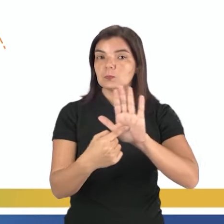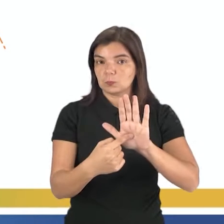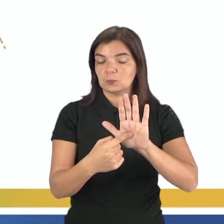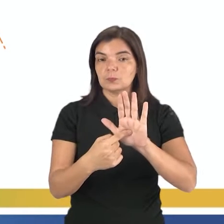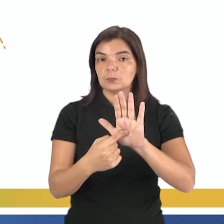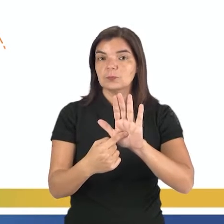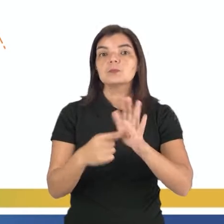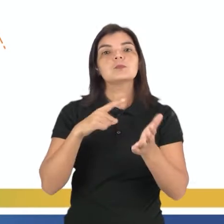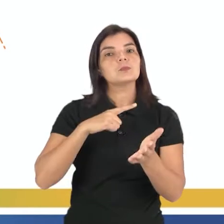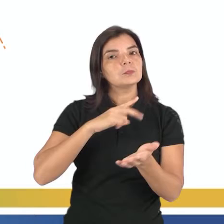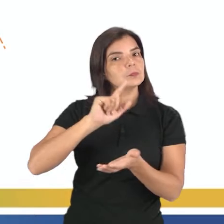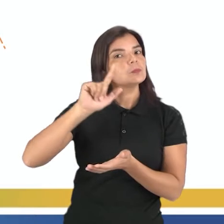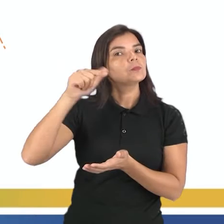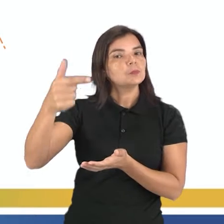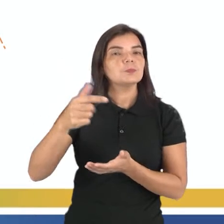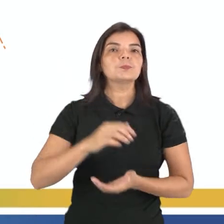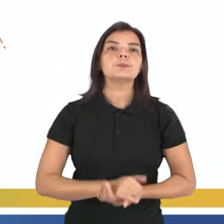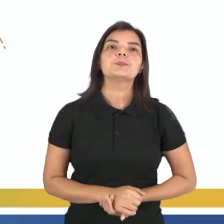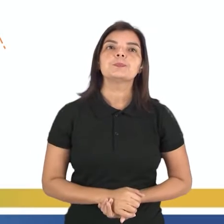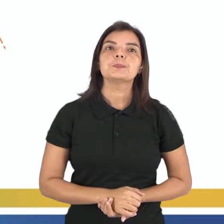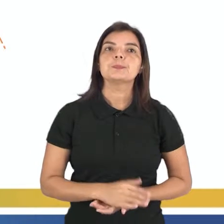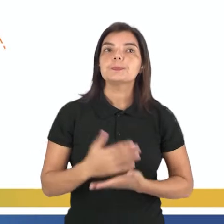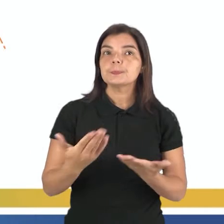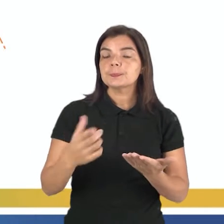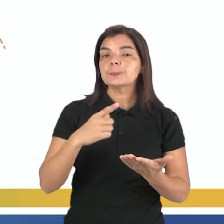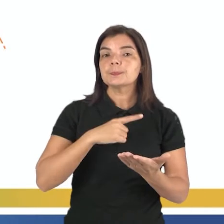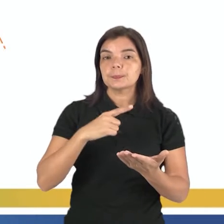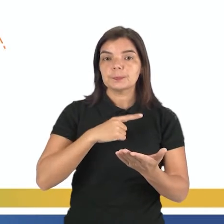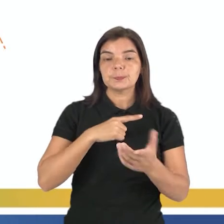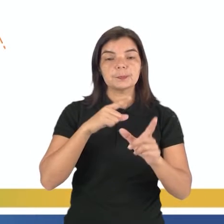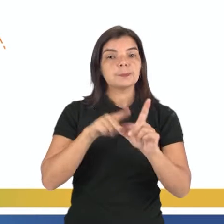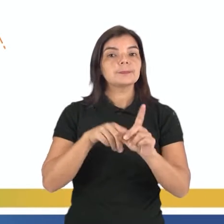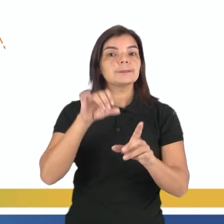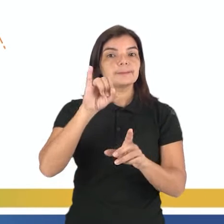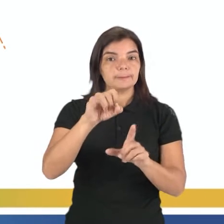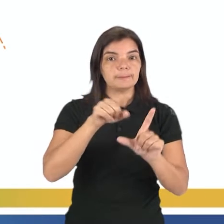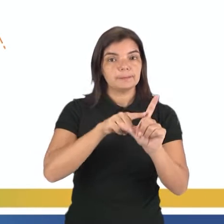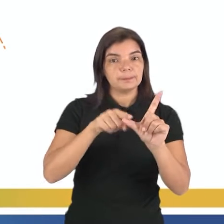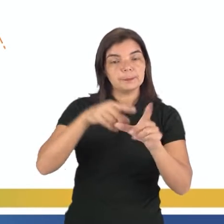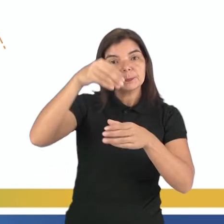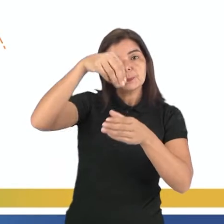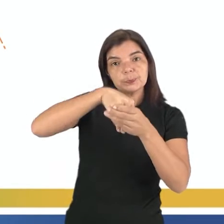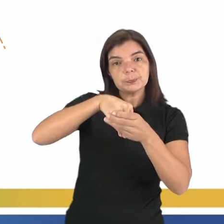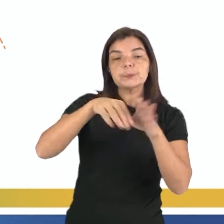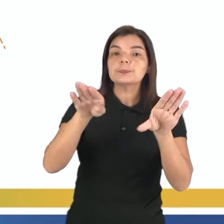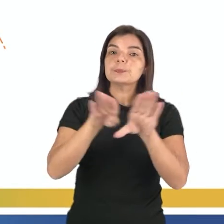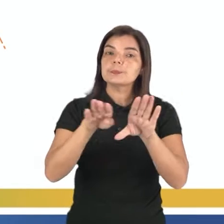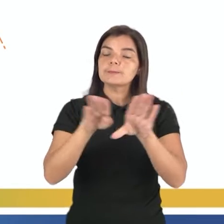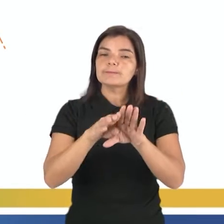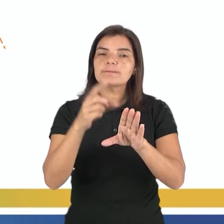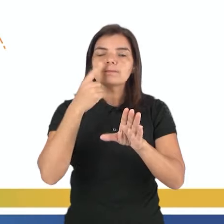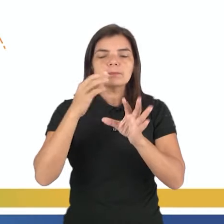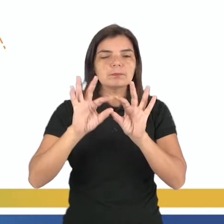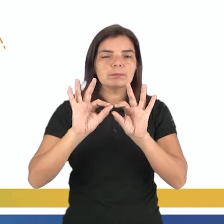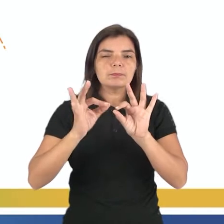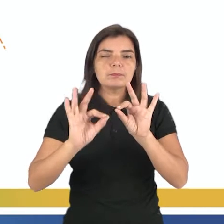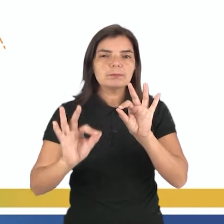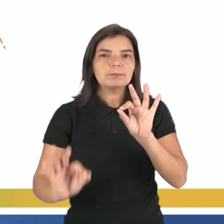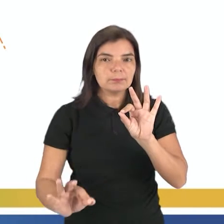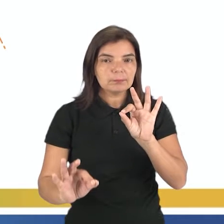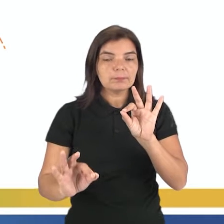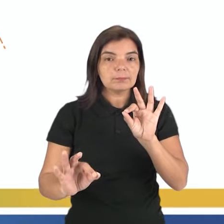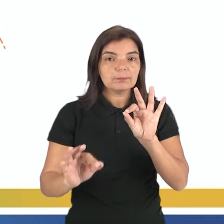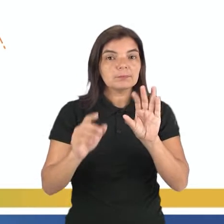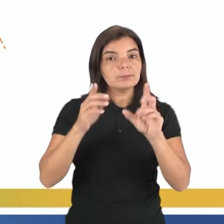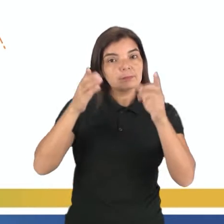ângulo, existem outras, tá? Então, aqui nós também temos, se nós temos os ângulos internos, se a gente prolongar os